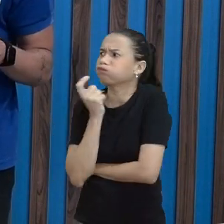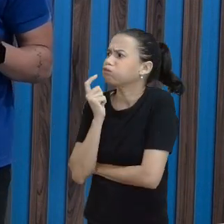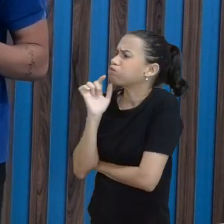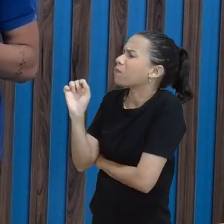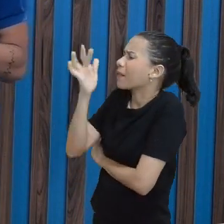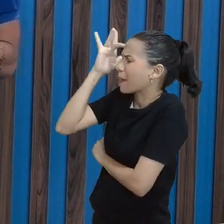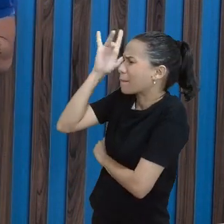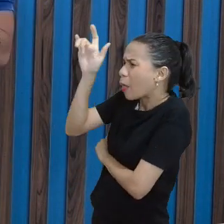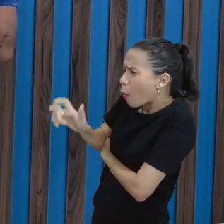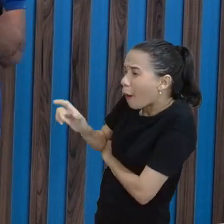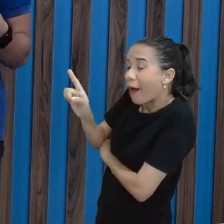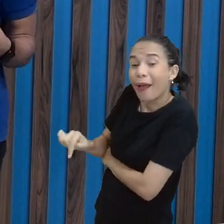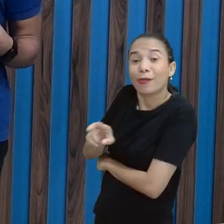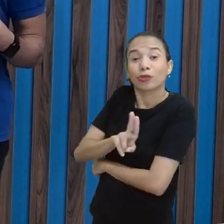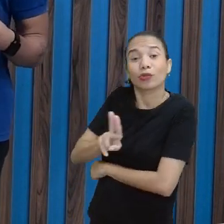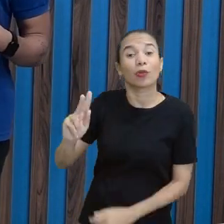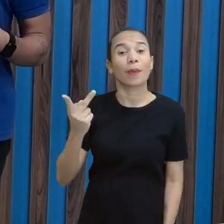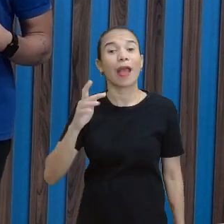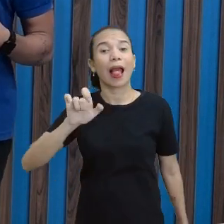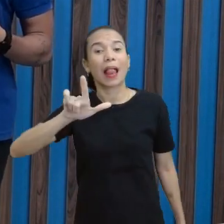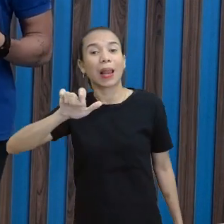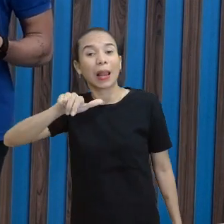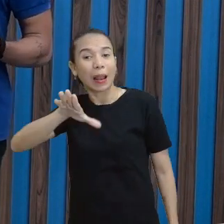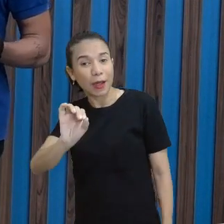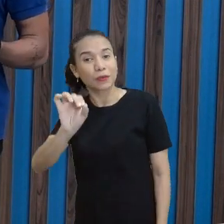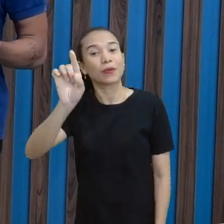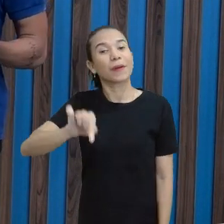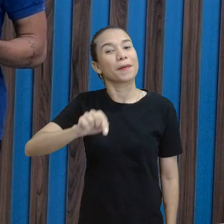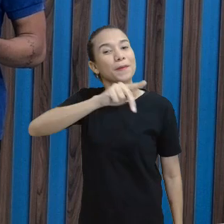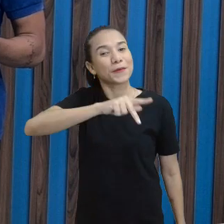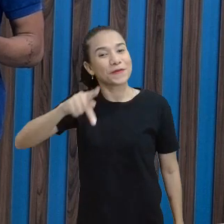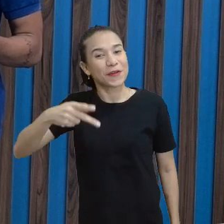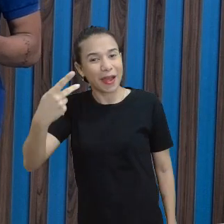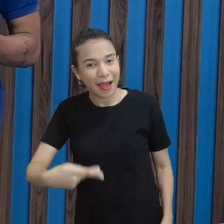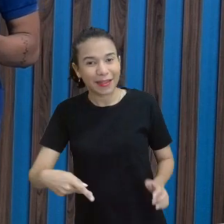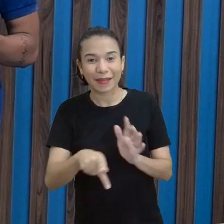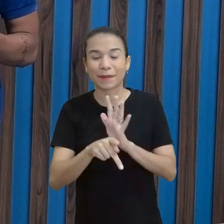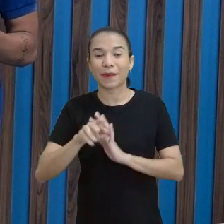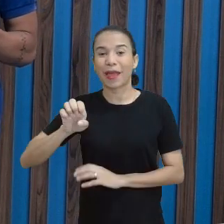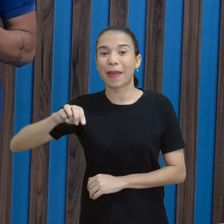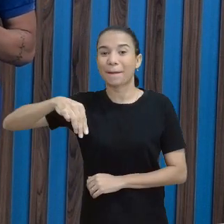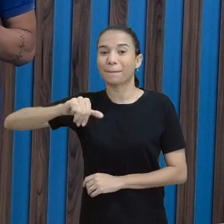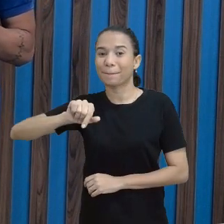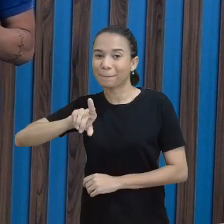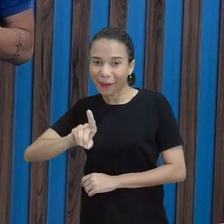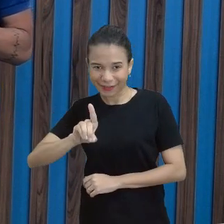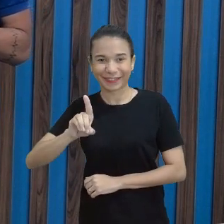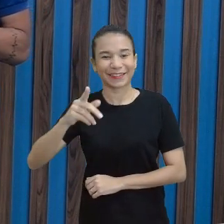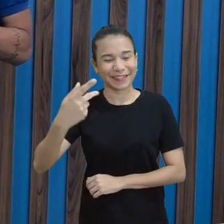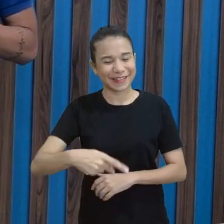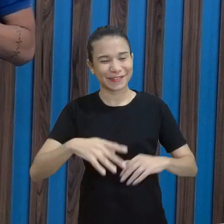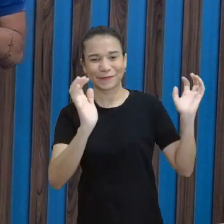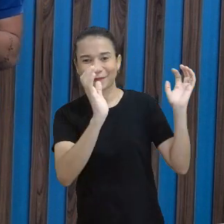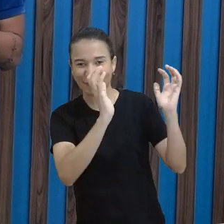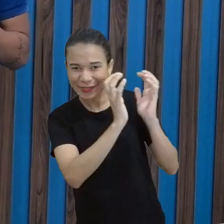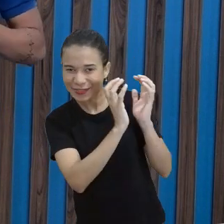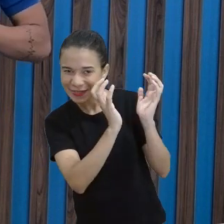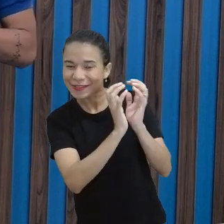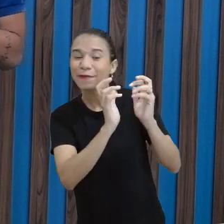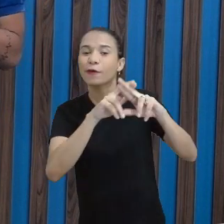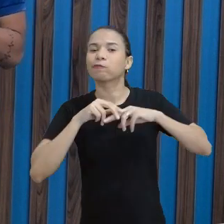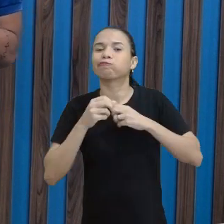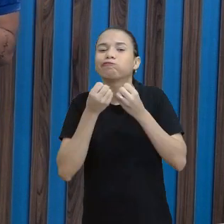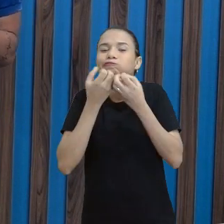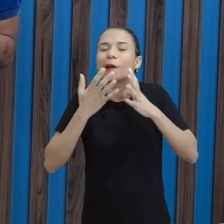eu me chamo Heleno Júnior, e sou professor aqui na Escola Municipal para Aulas Digitais do Recife.